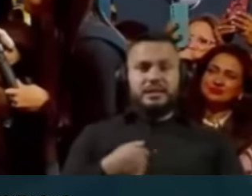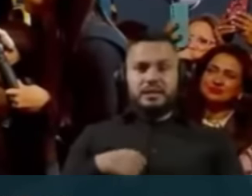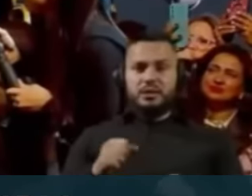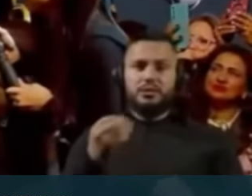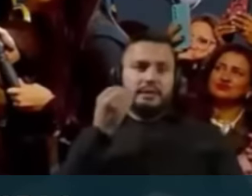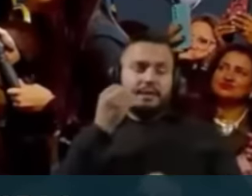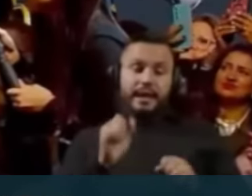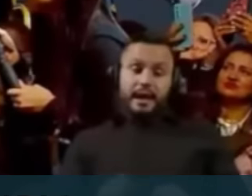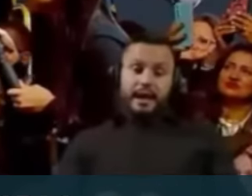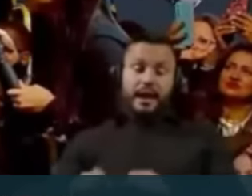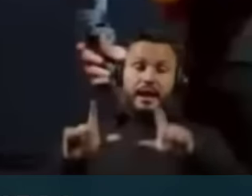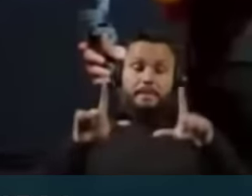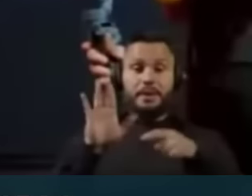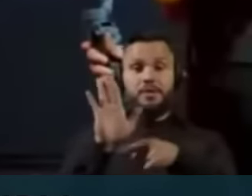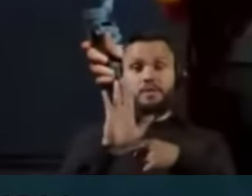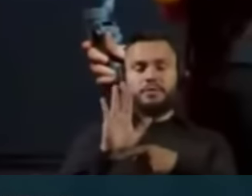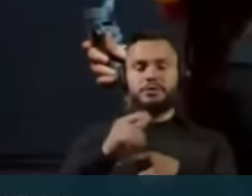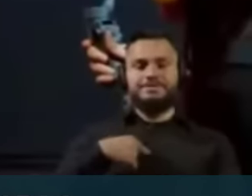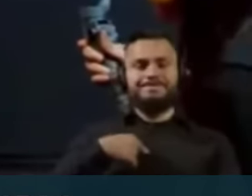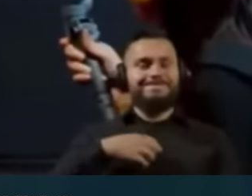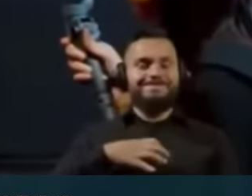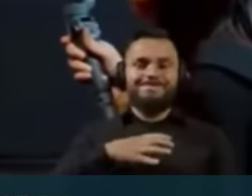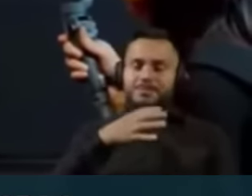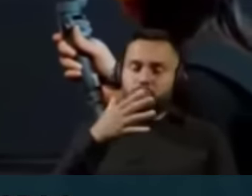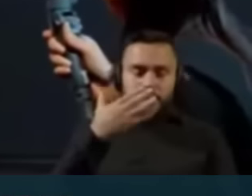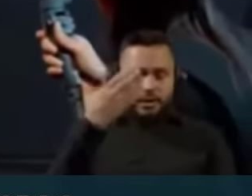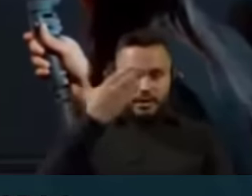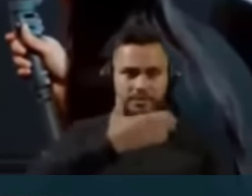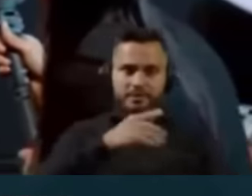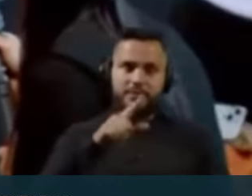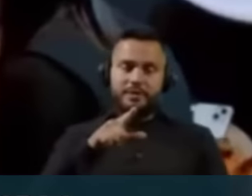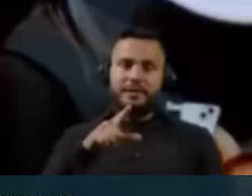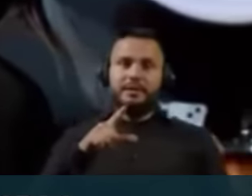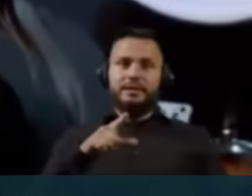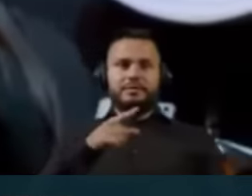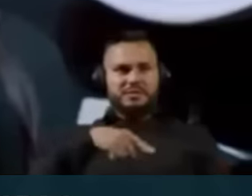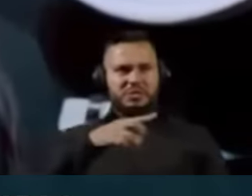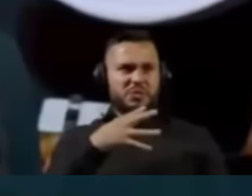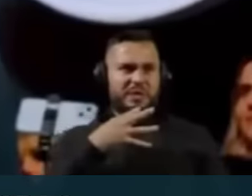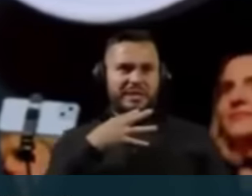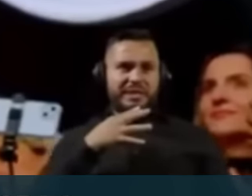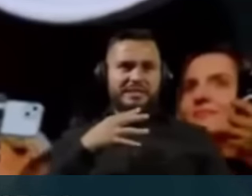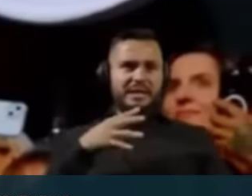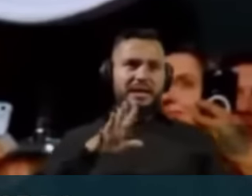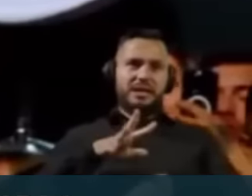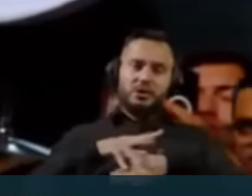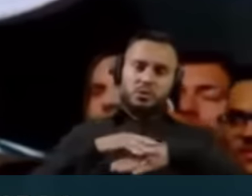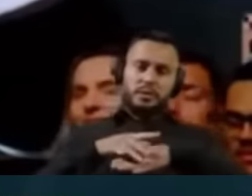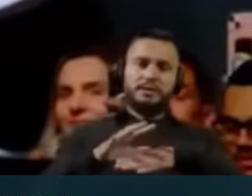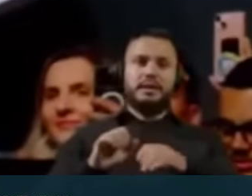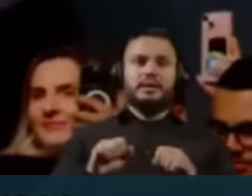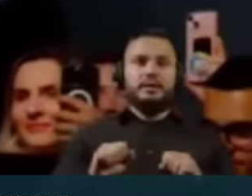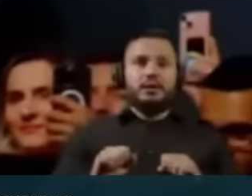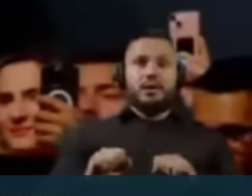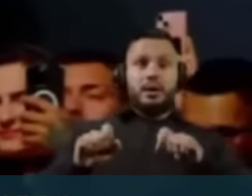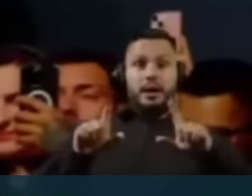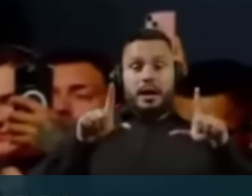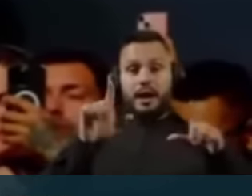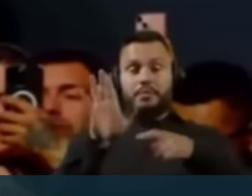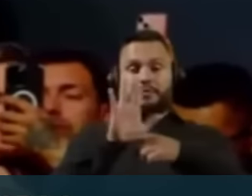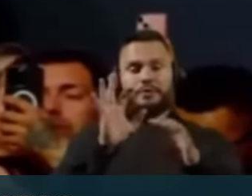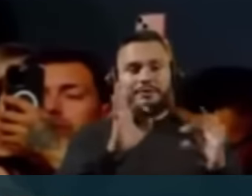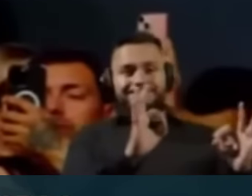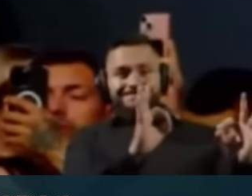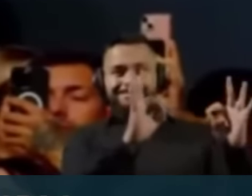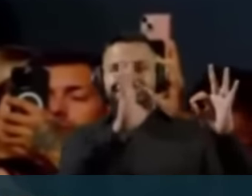conhece EB? Epidermólise bulhosa, uma doença distrófica com sentença de morte. Eu abro aquele vídeo, não consigo ver até o